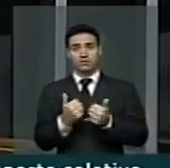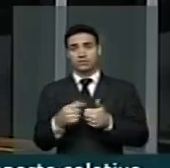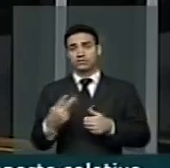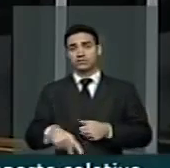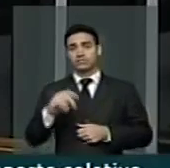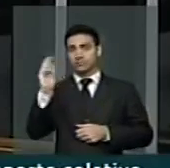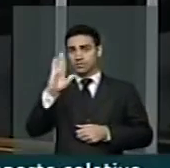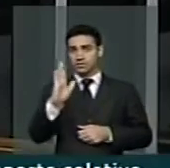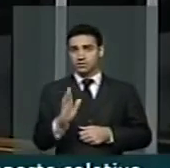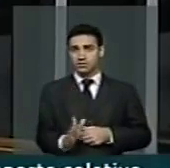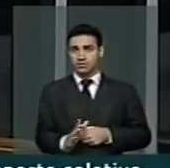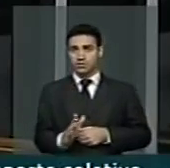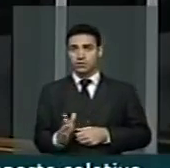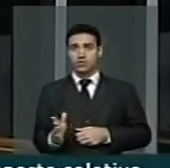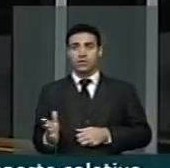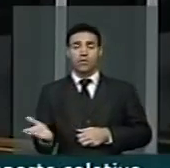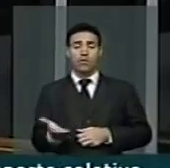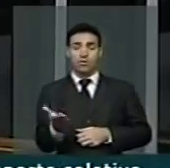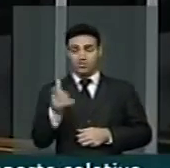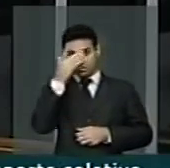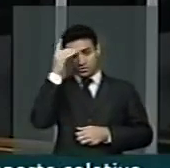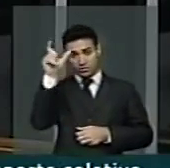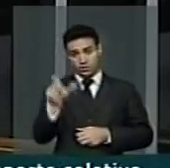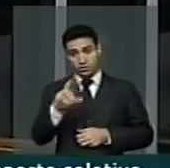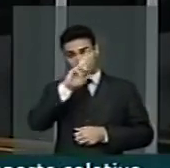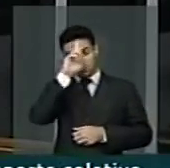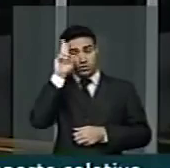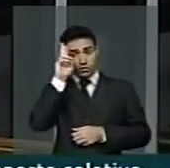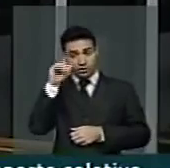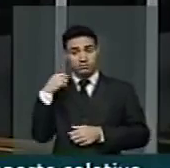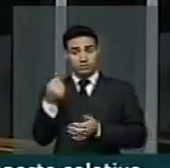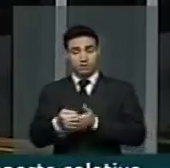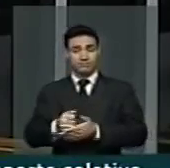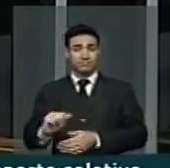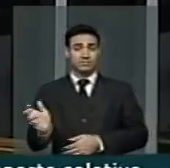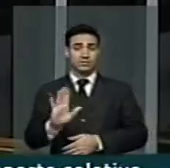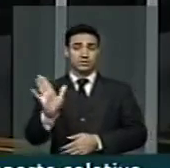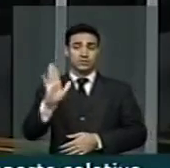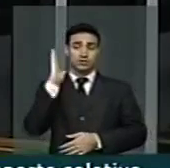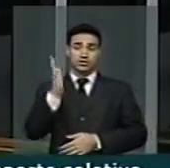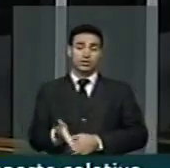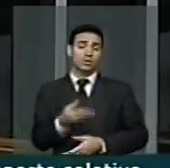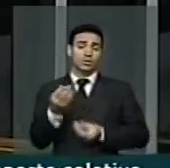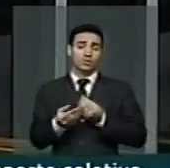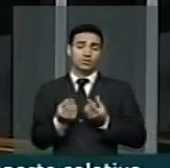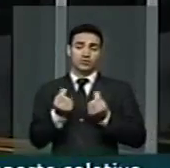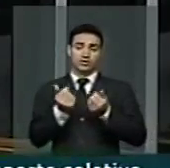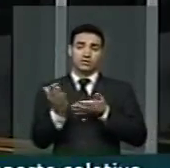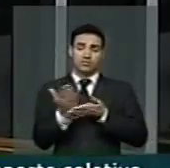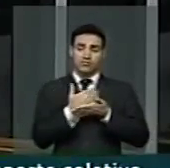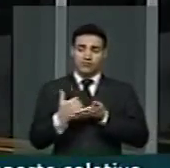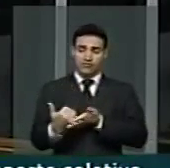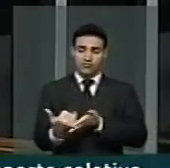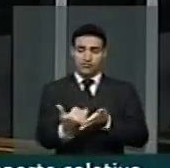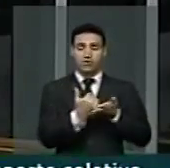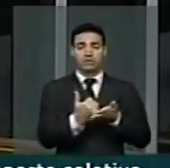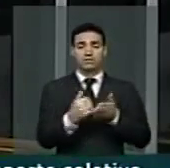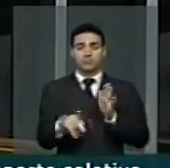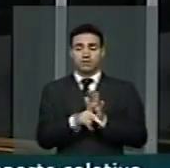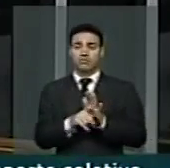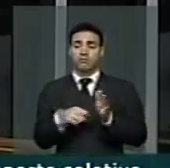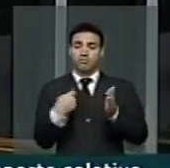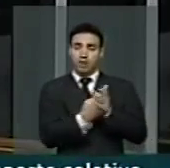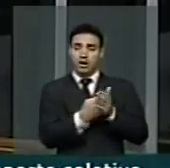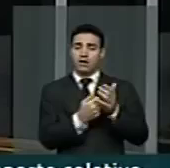que hoje recai sobre os usuários diretos dos serviços por meio dos recursos arrecadados pelas suas